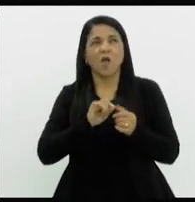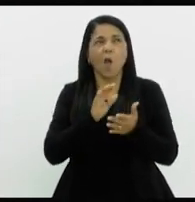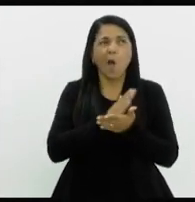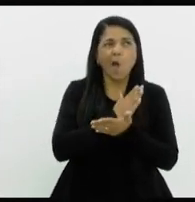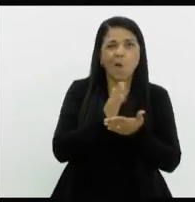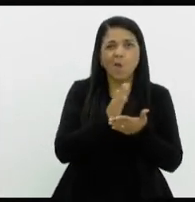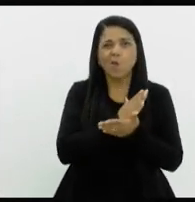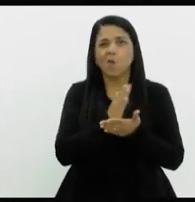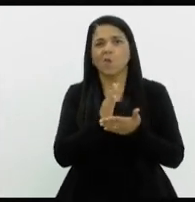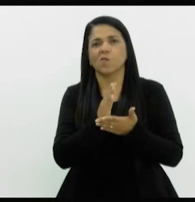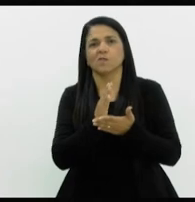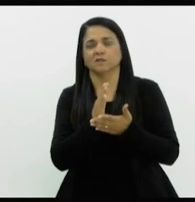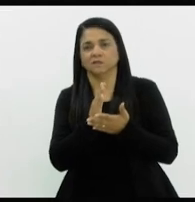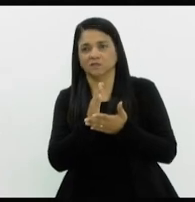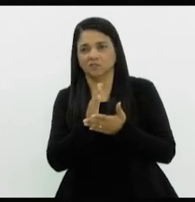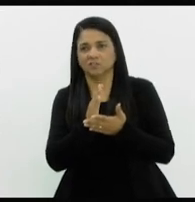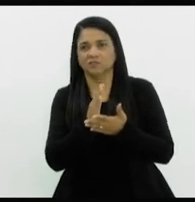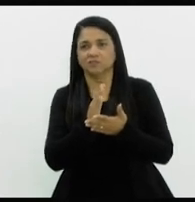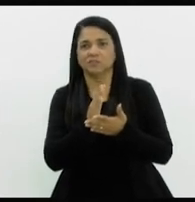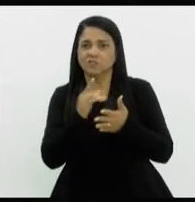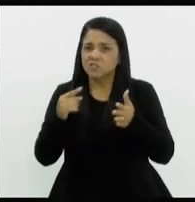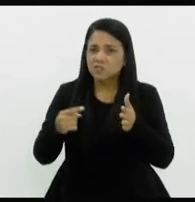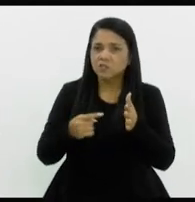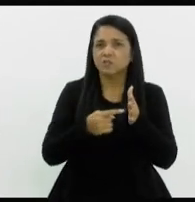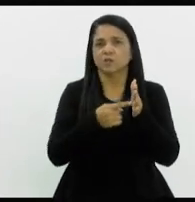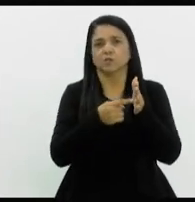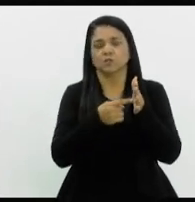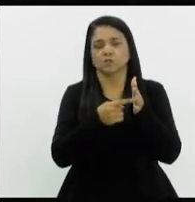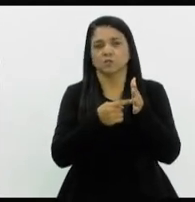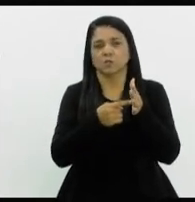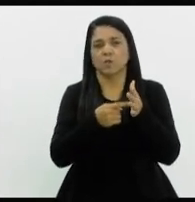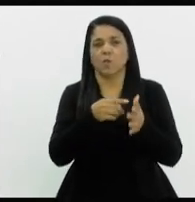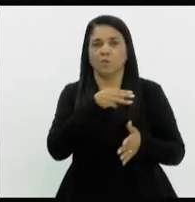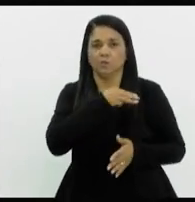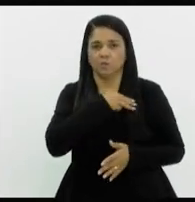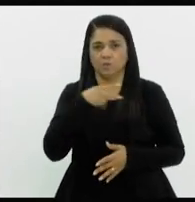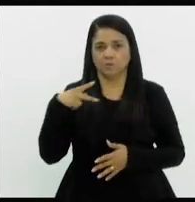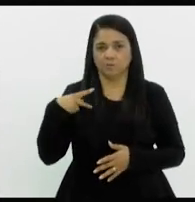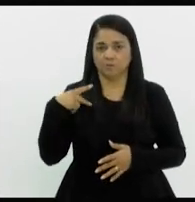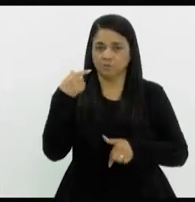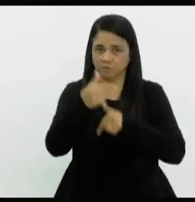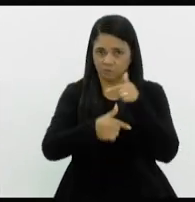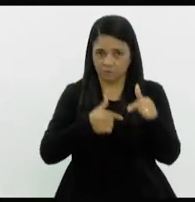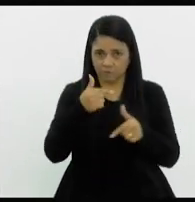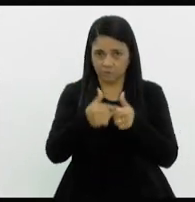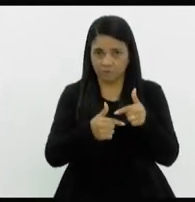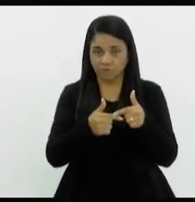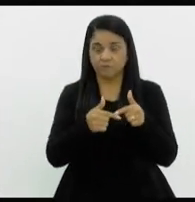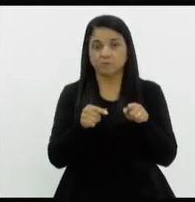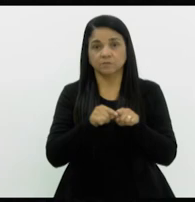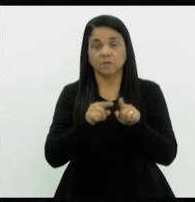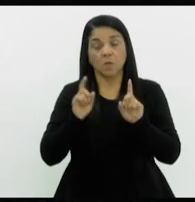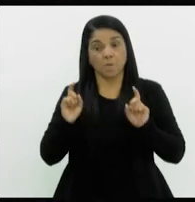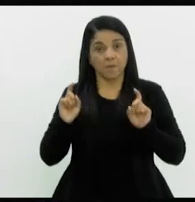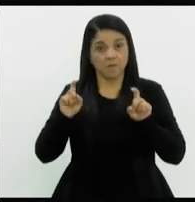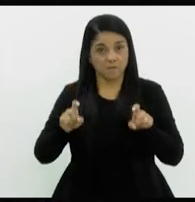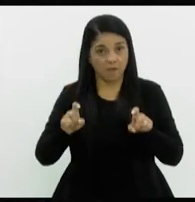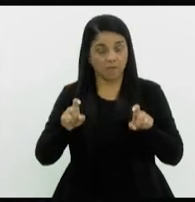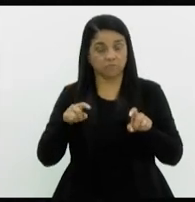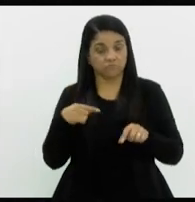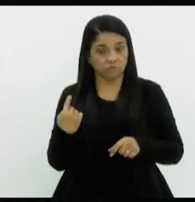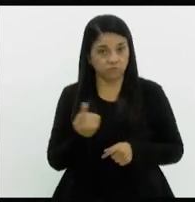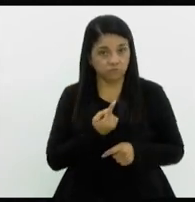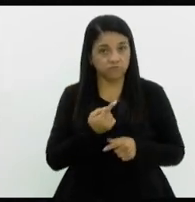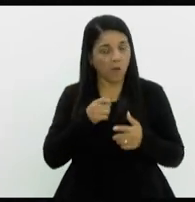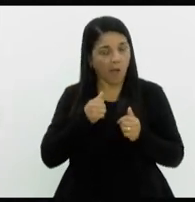algumas questões e denúncias ao Ministério Público do Trabalho e nosso mandato também estará